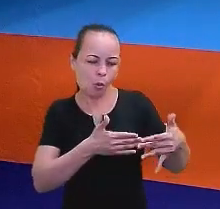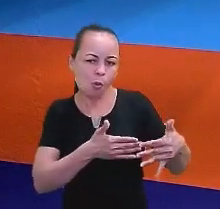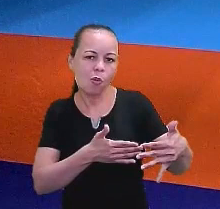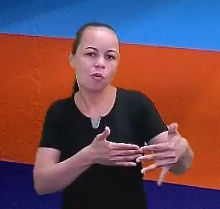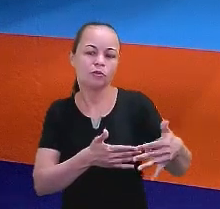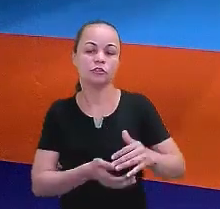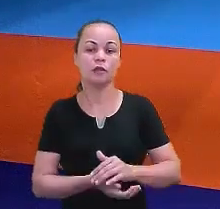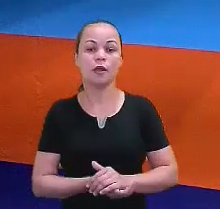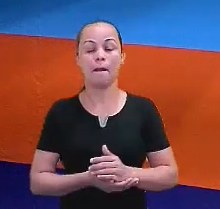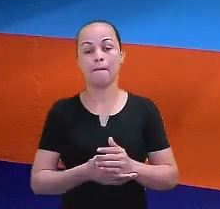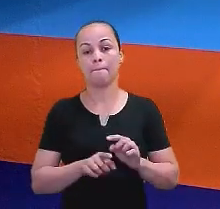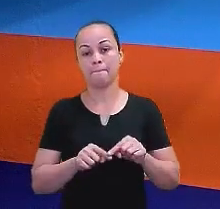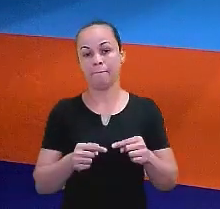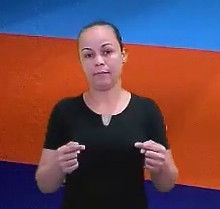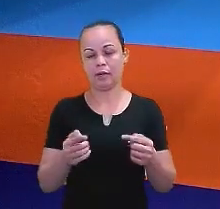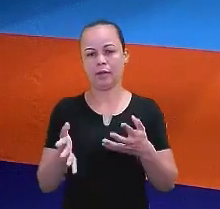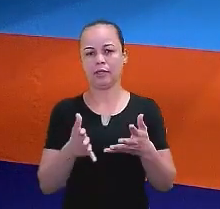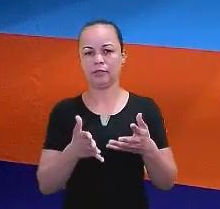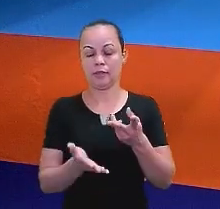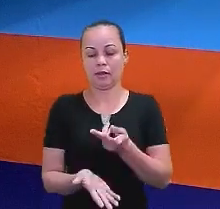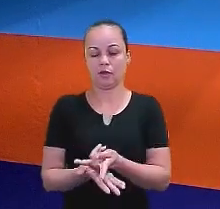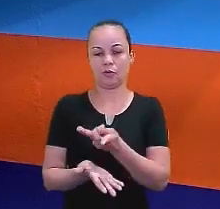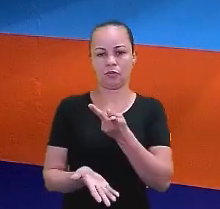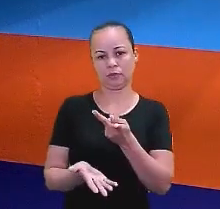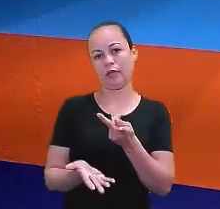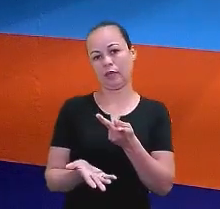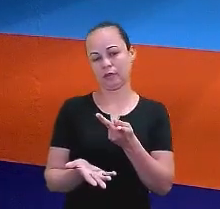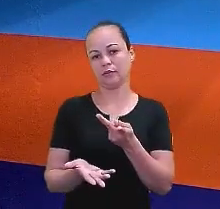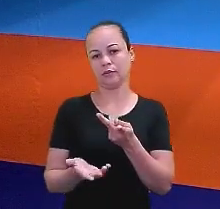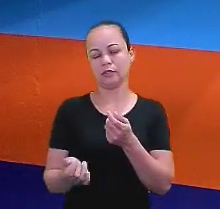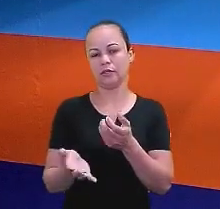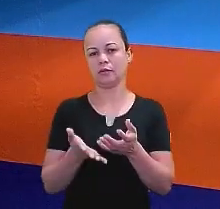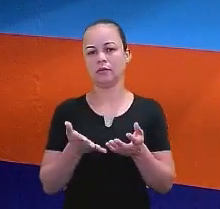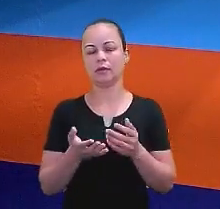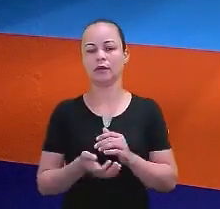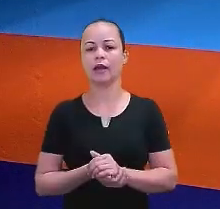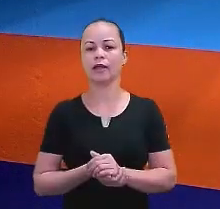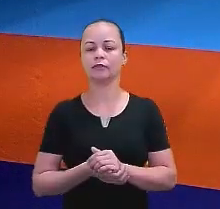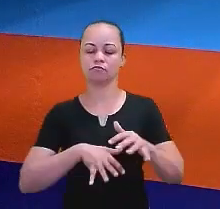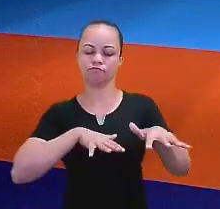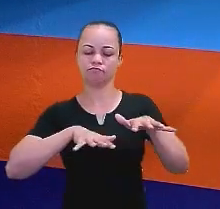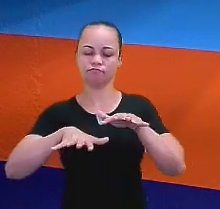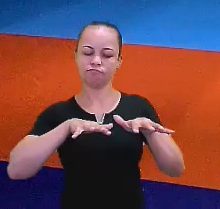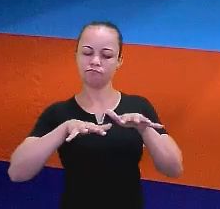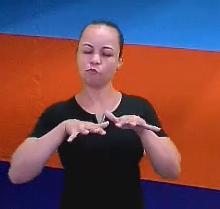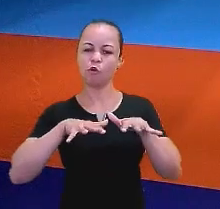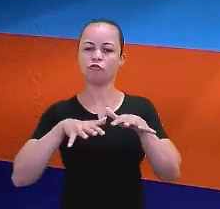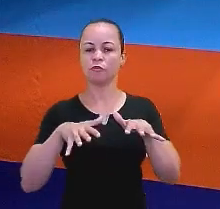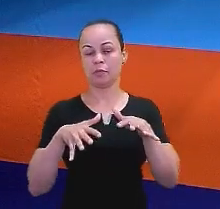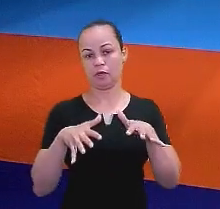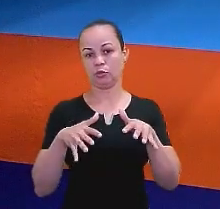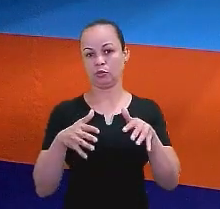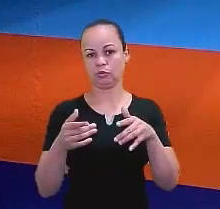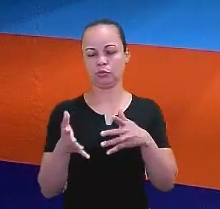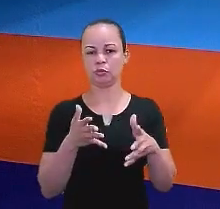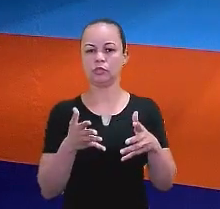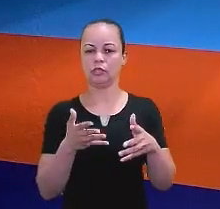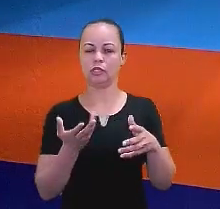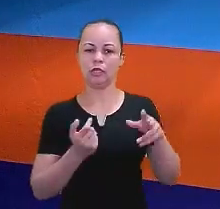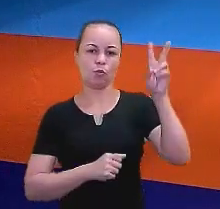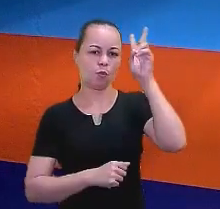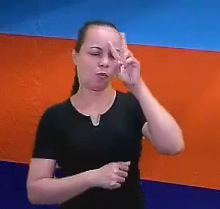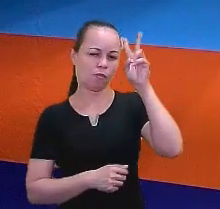que só acontece graças ao movimentar ou ao movimento de uma